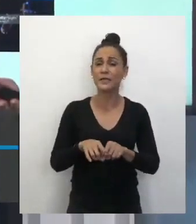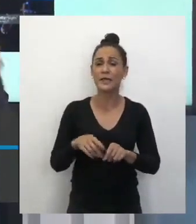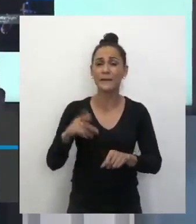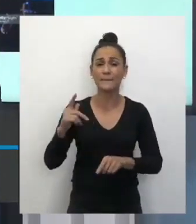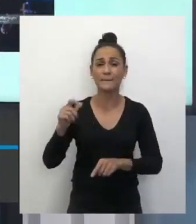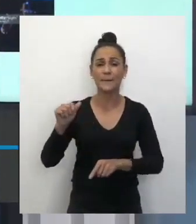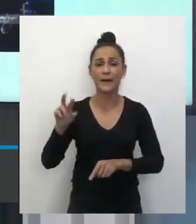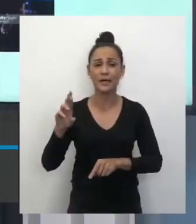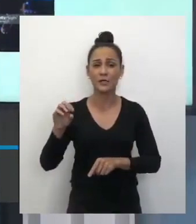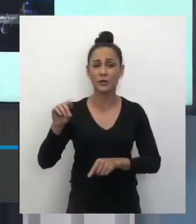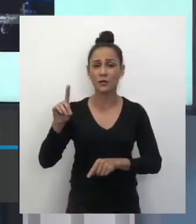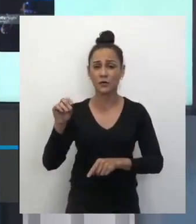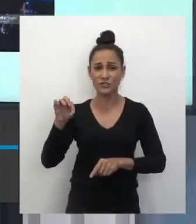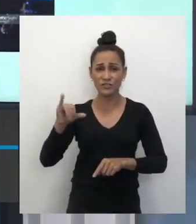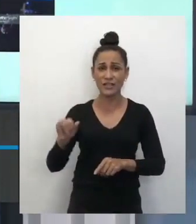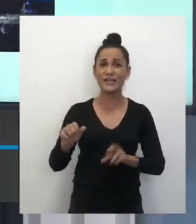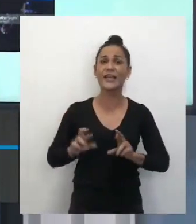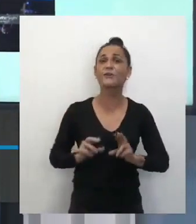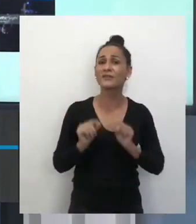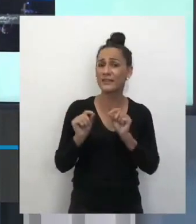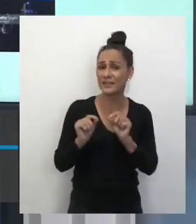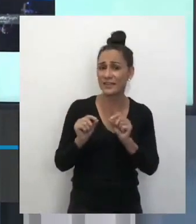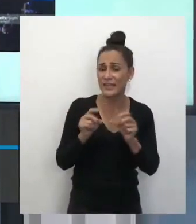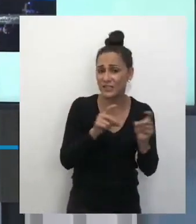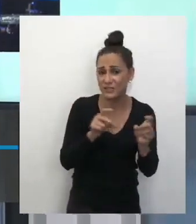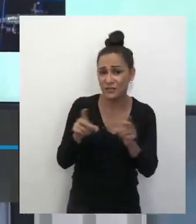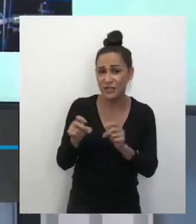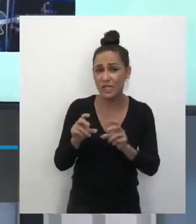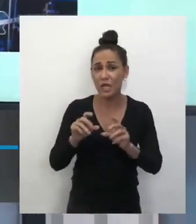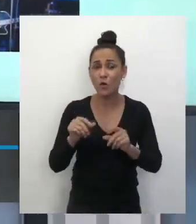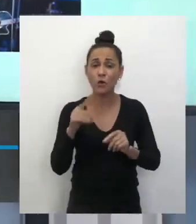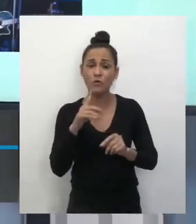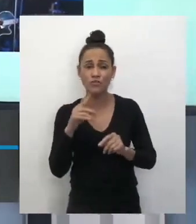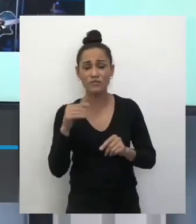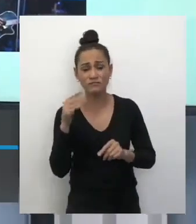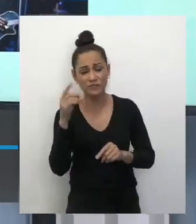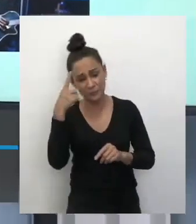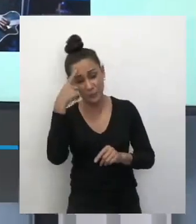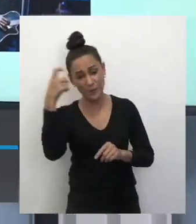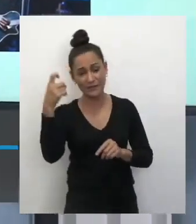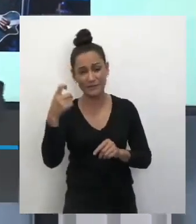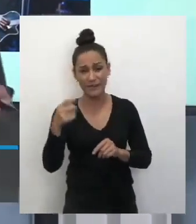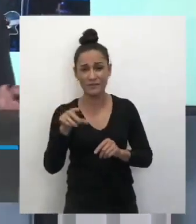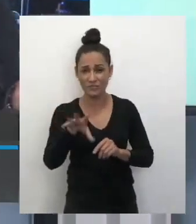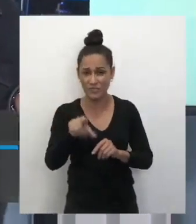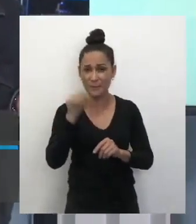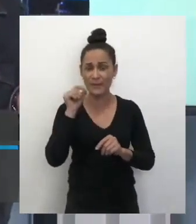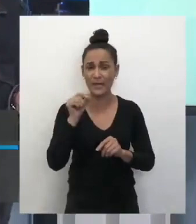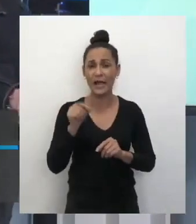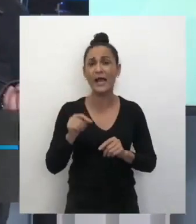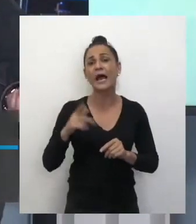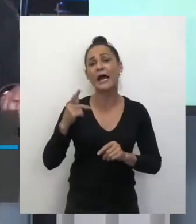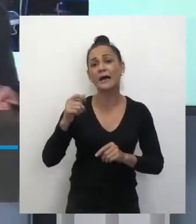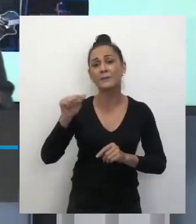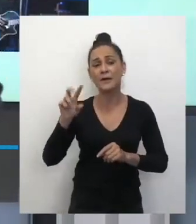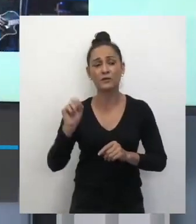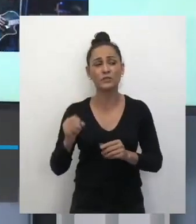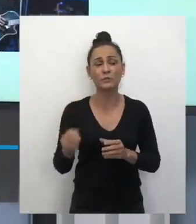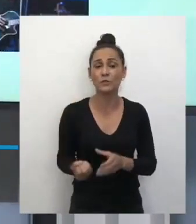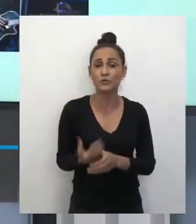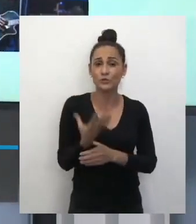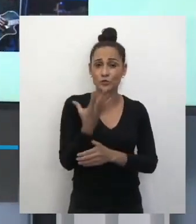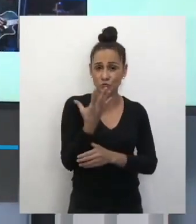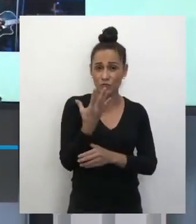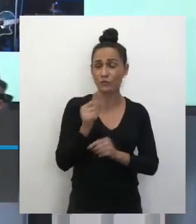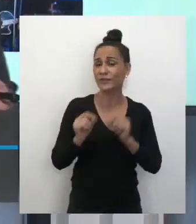paródia, não. A paródia ela não tem a finalidade de vender ou de convencer você a uma ideia X. né? A paródia pode muito bem surgir apenas como uma